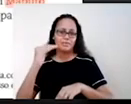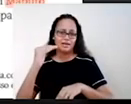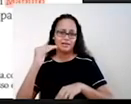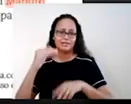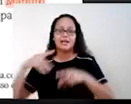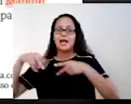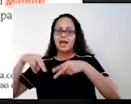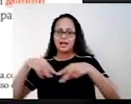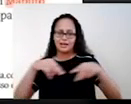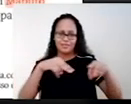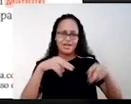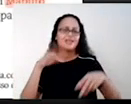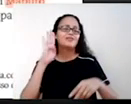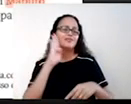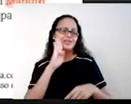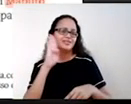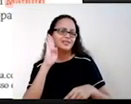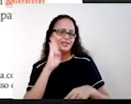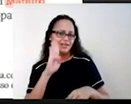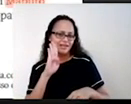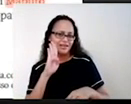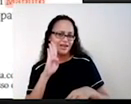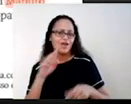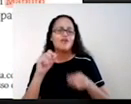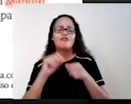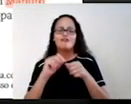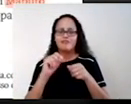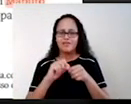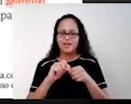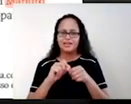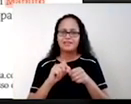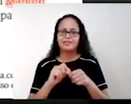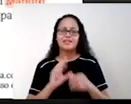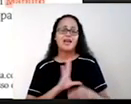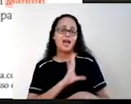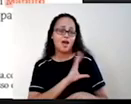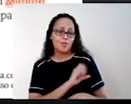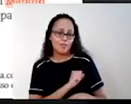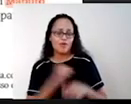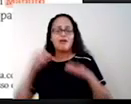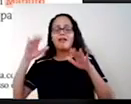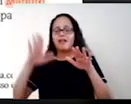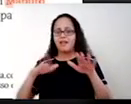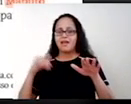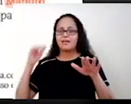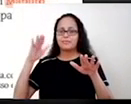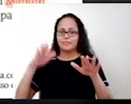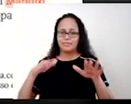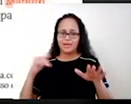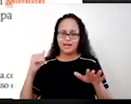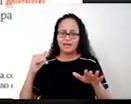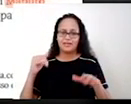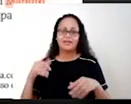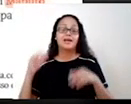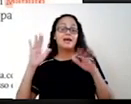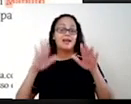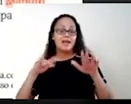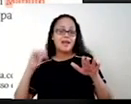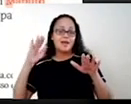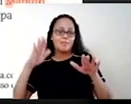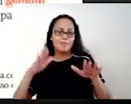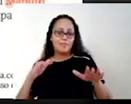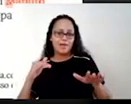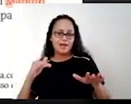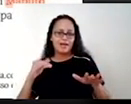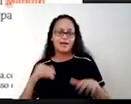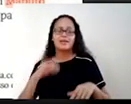A caminhada vai ser legal, vamos fazer amor lá em praia. E nas praias da Ilha do Sal, depois do Mar